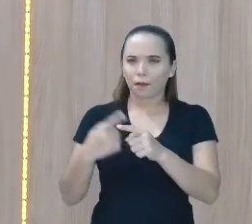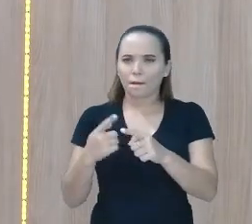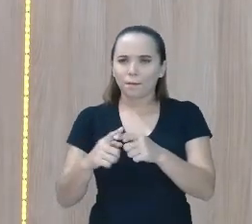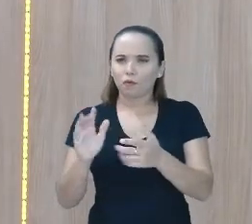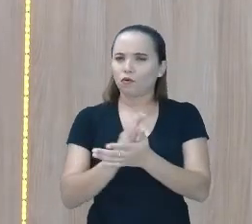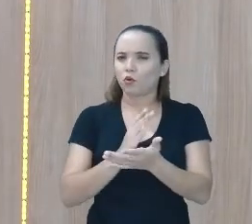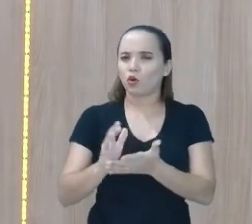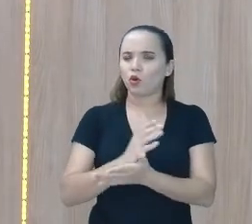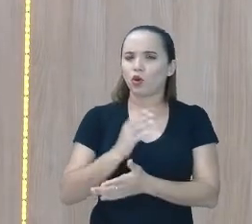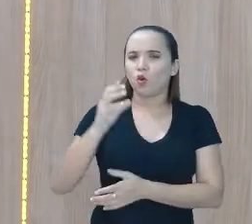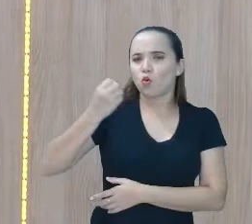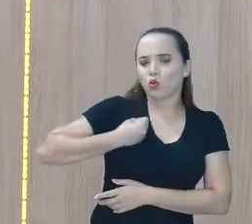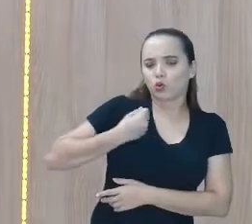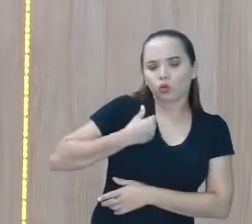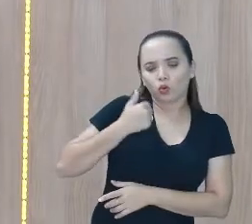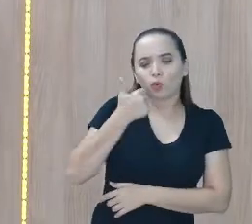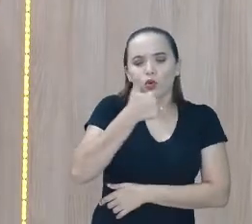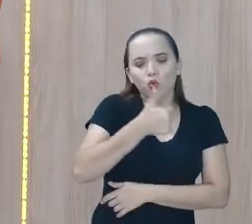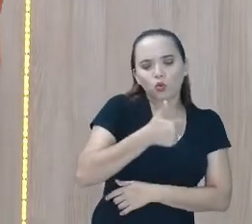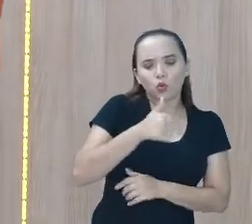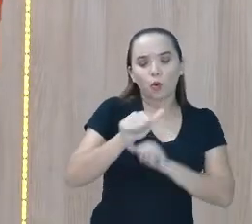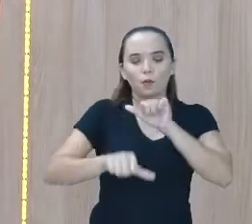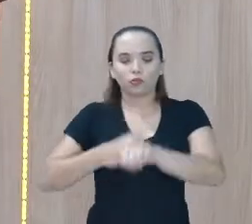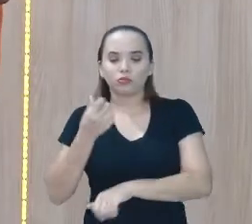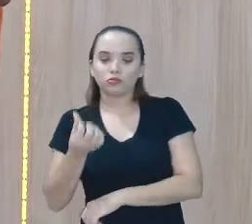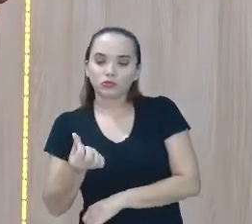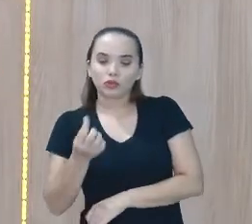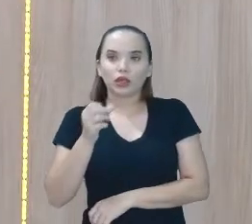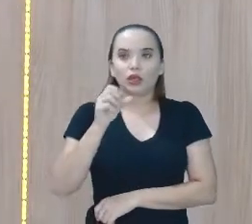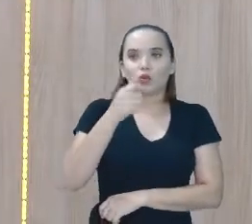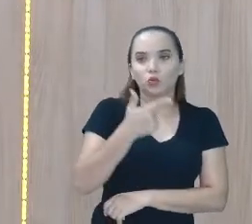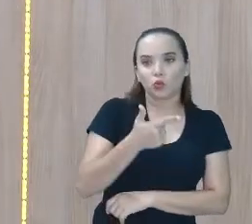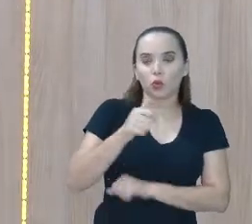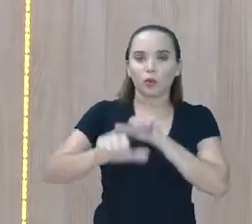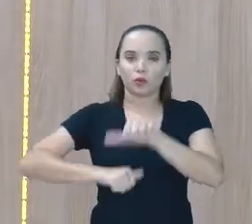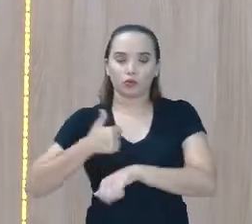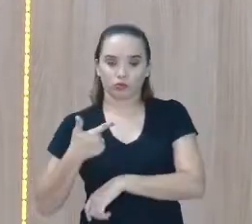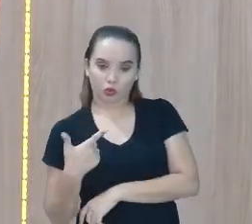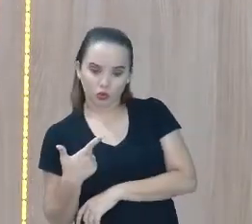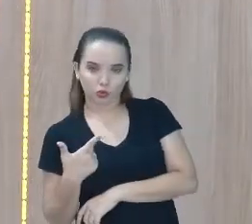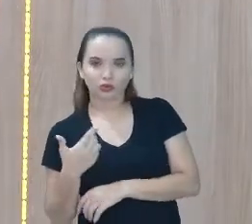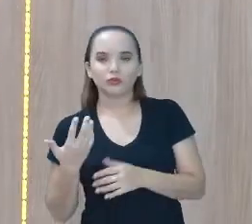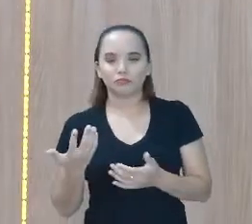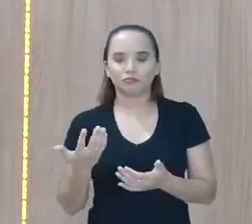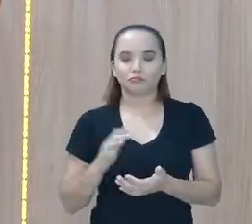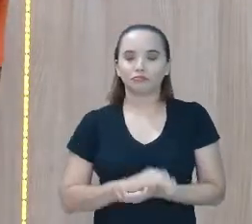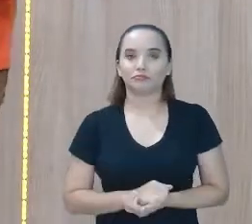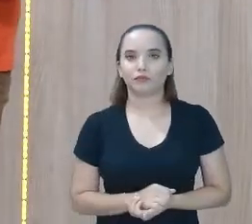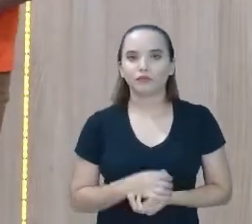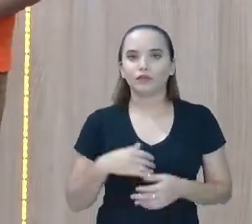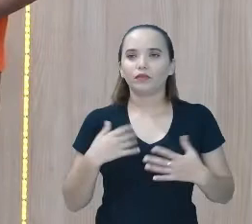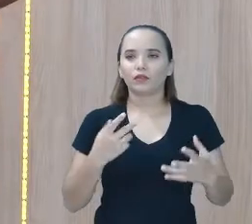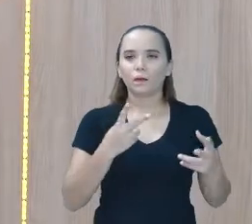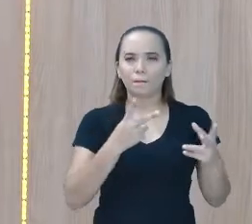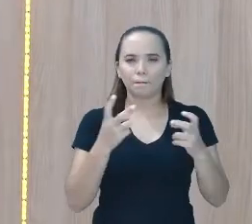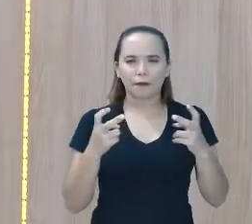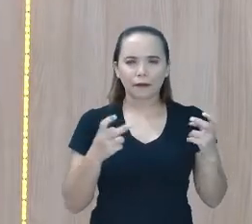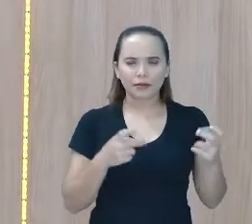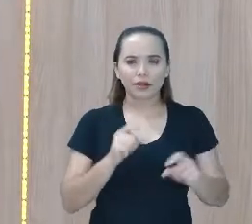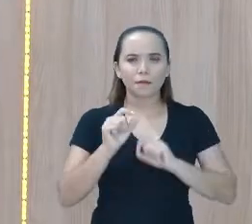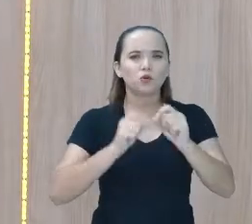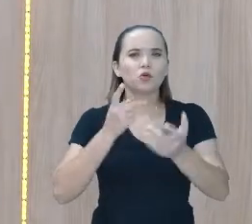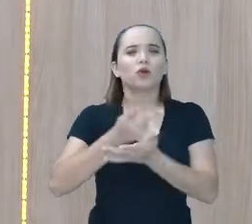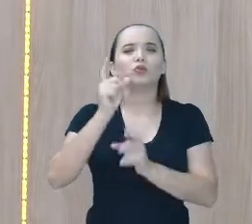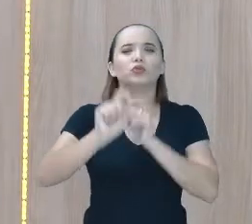virou 6, o 2 virou 12 e assim por diante. Então, note que o que está acontecendo aqui é uma multiplicação